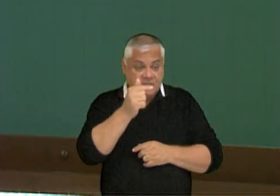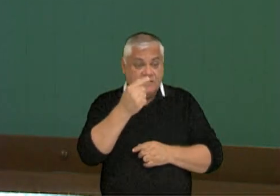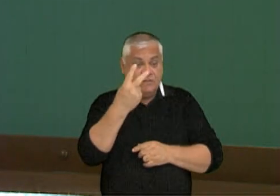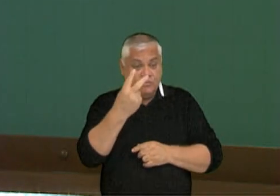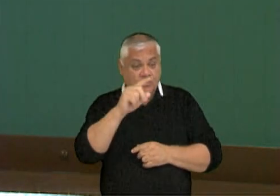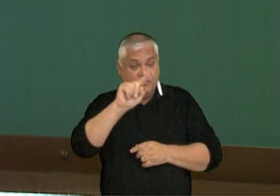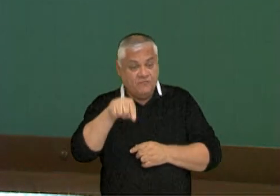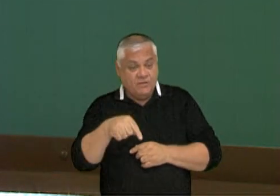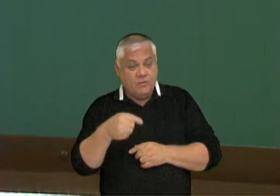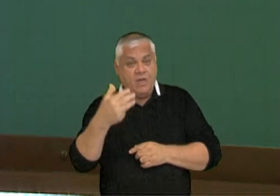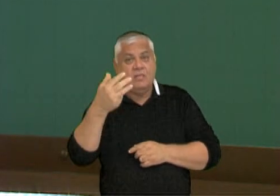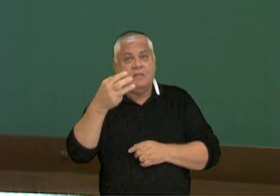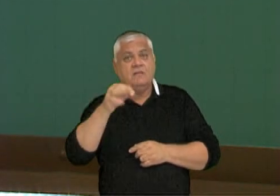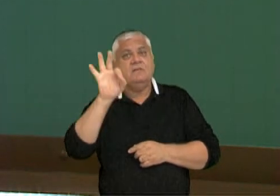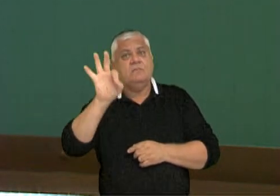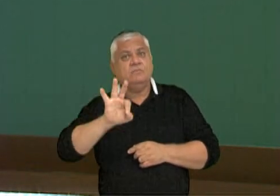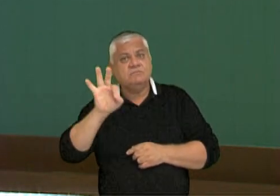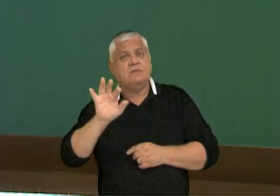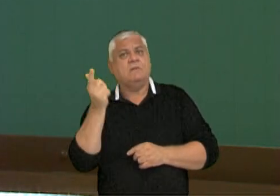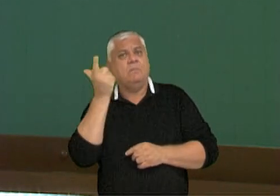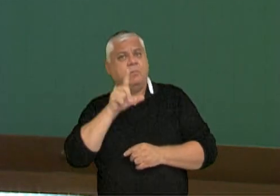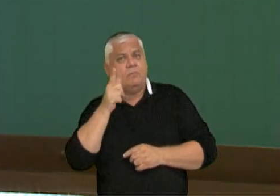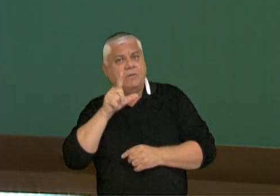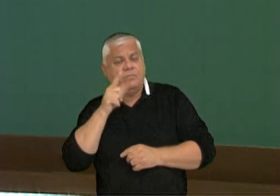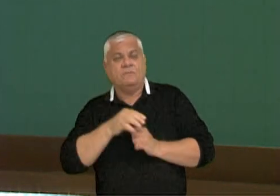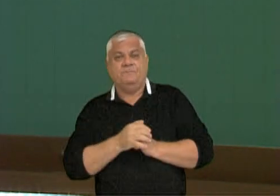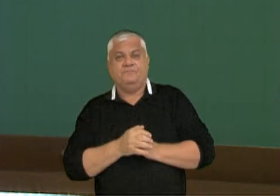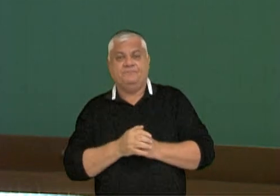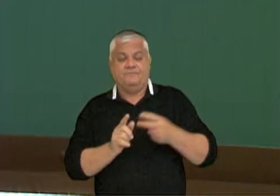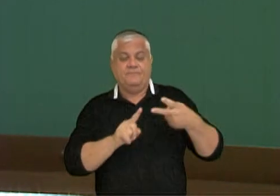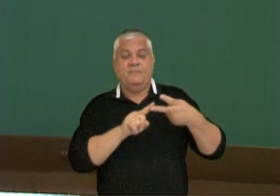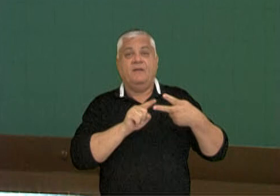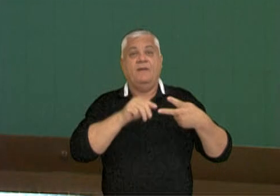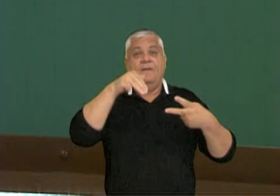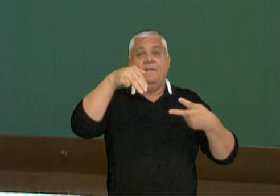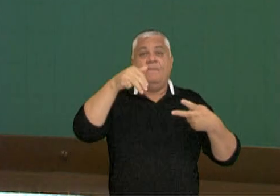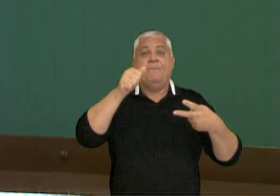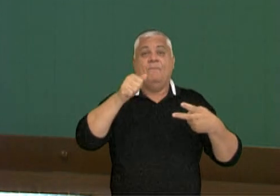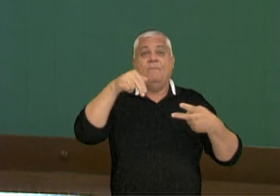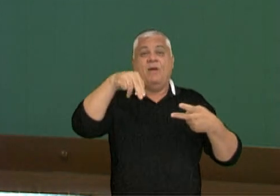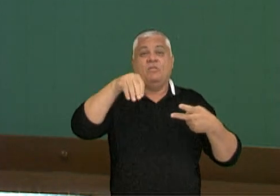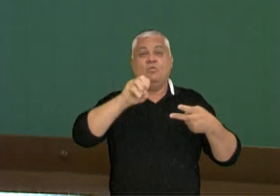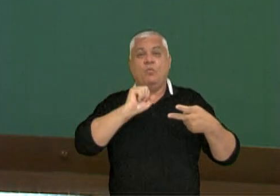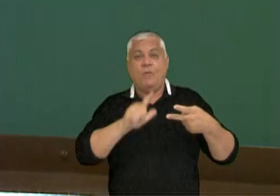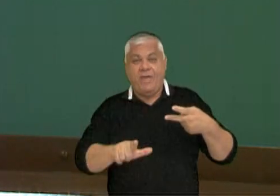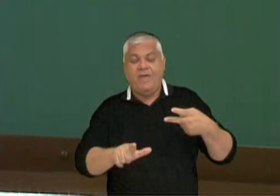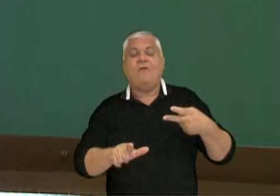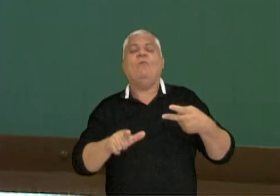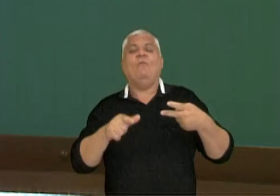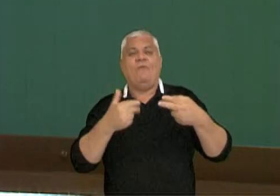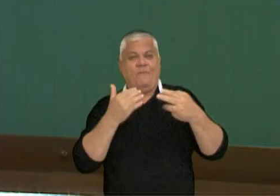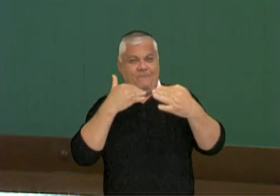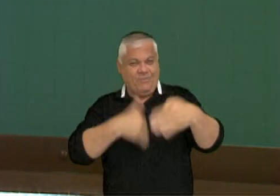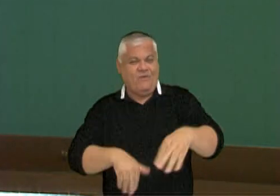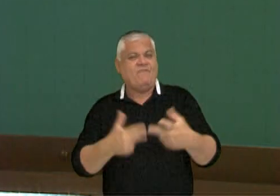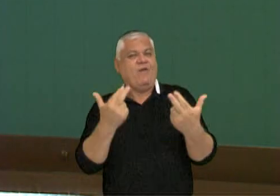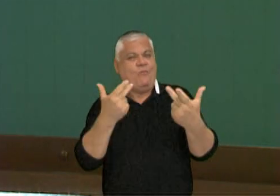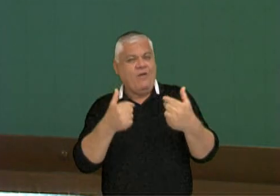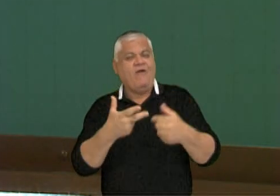72,13% das questões. Manuel fez a mesma prova e disse que seu resultado foi de